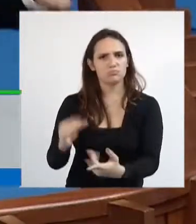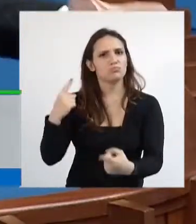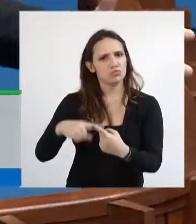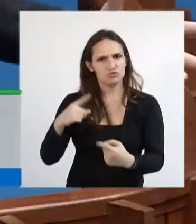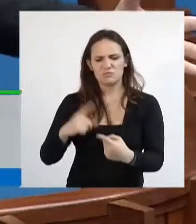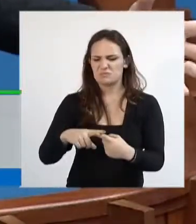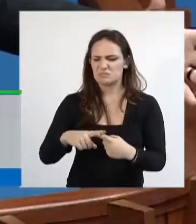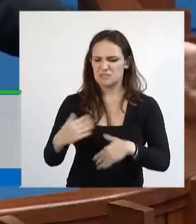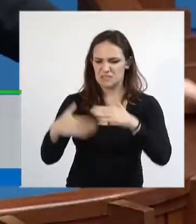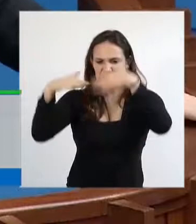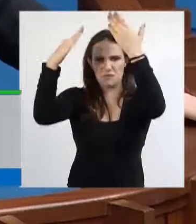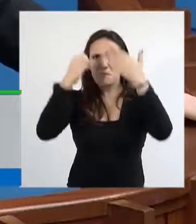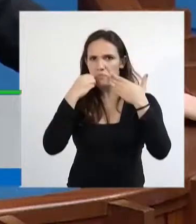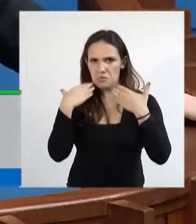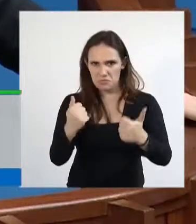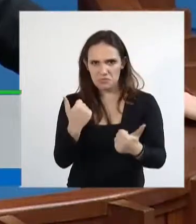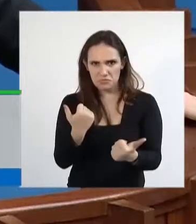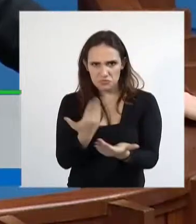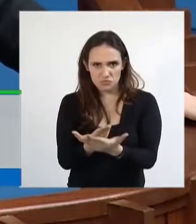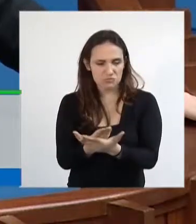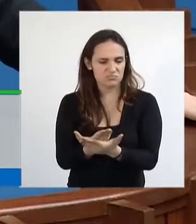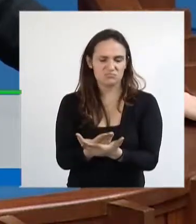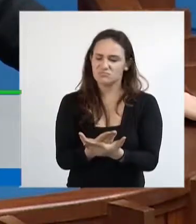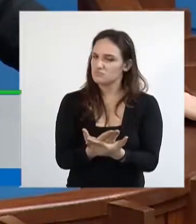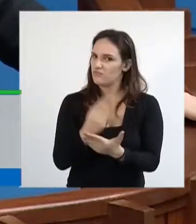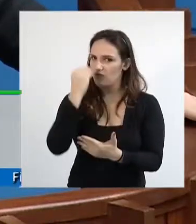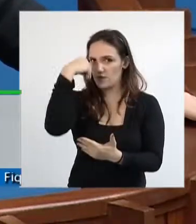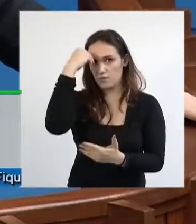fraco desempenho.